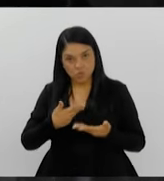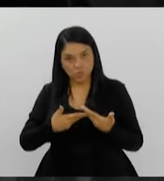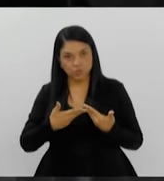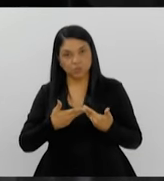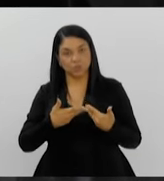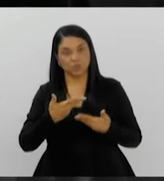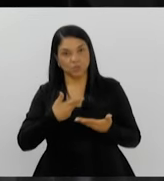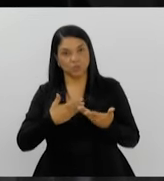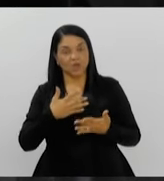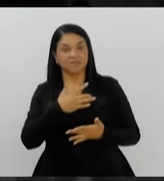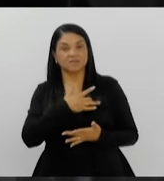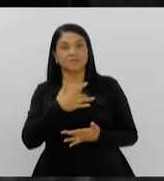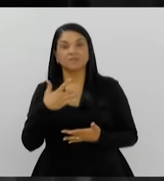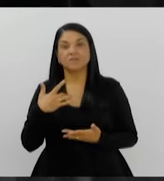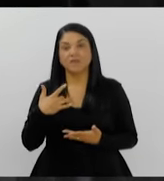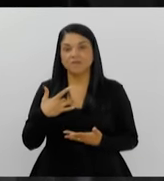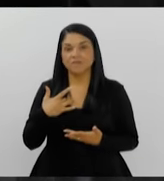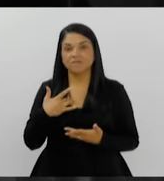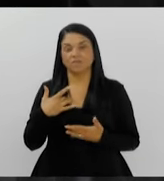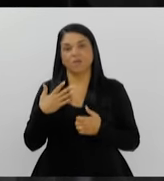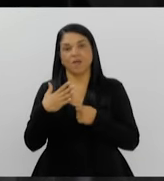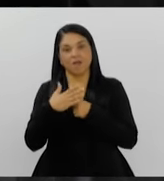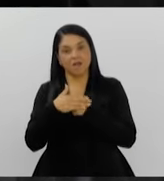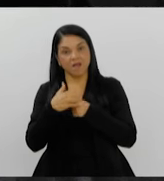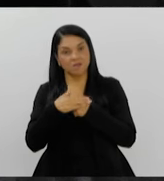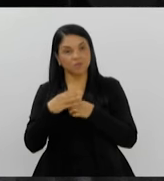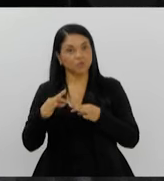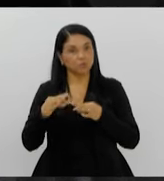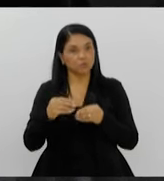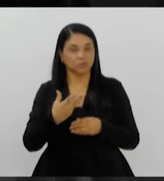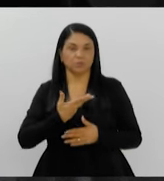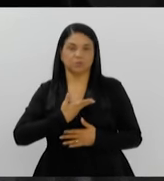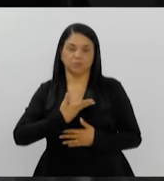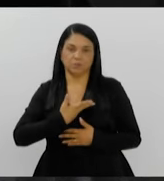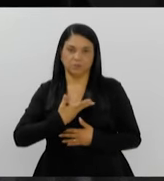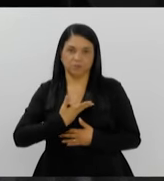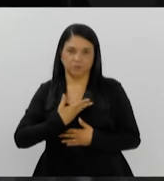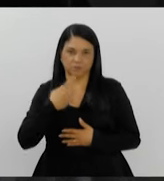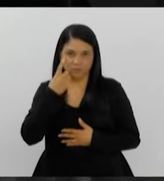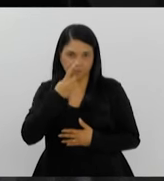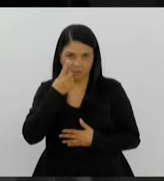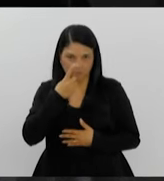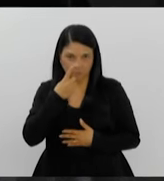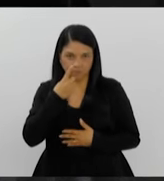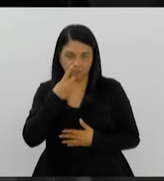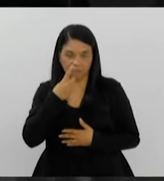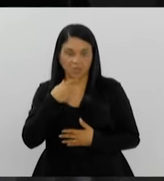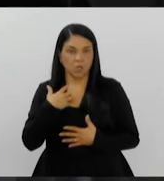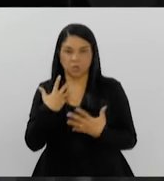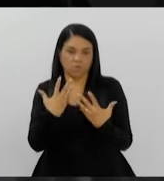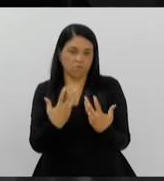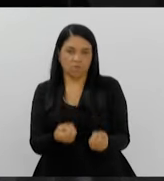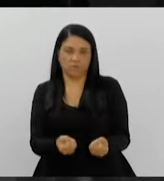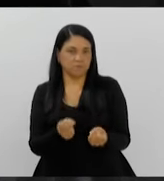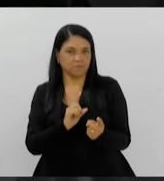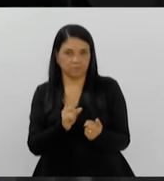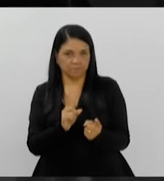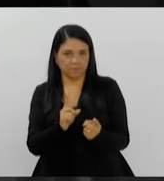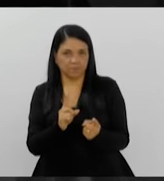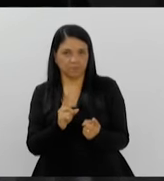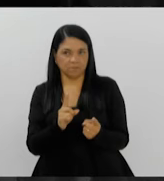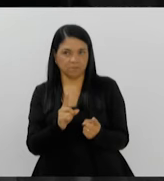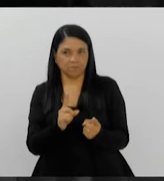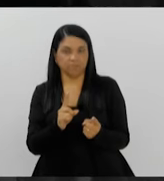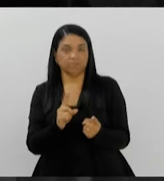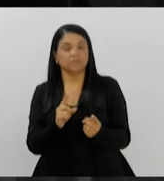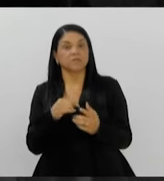convívio é saudável é carinhoso com todos os colegas dessa casa então eu não vou admitir Presidente tô fazendo de forma